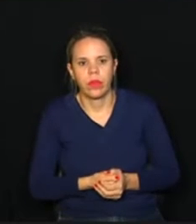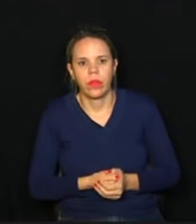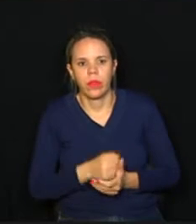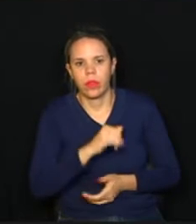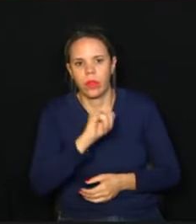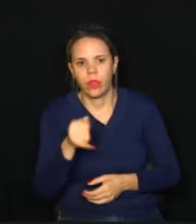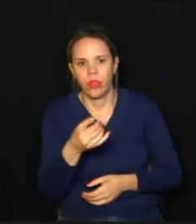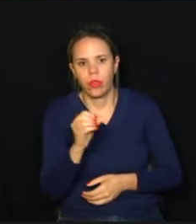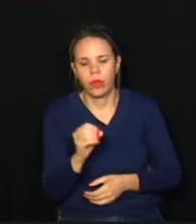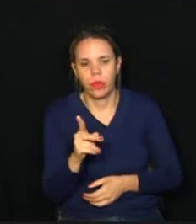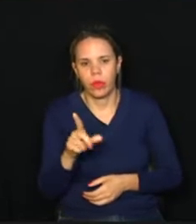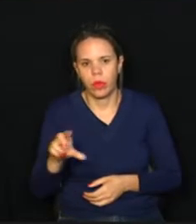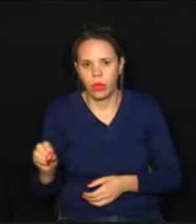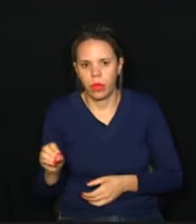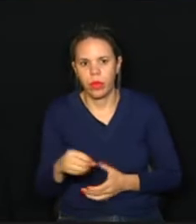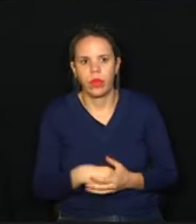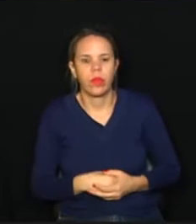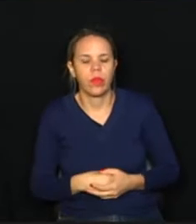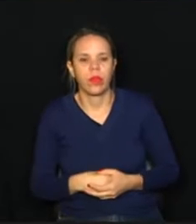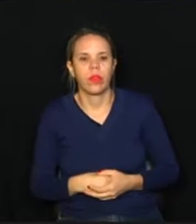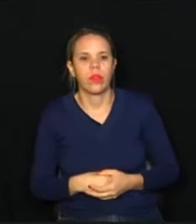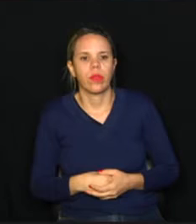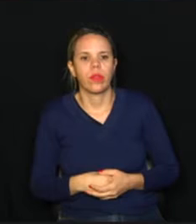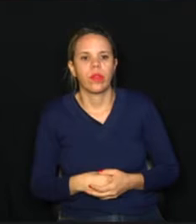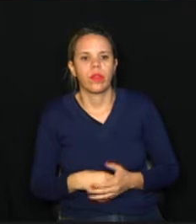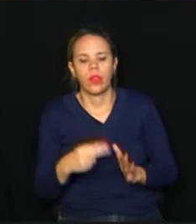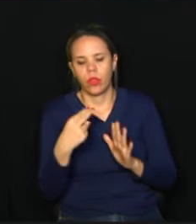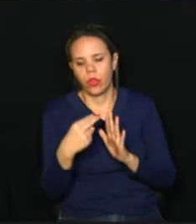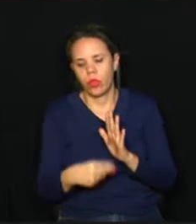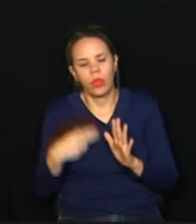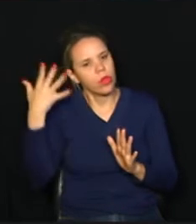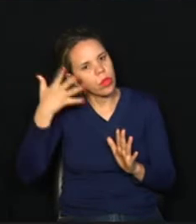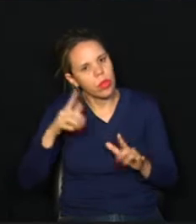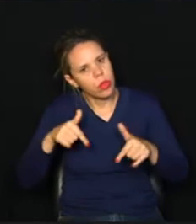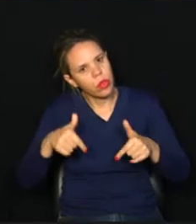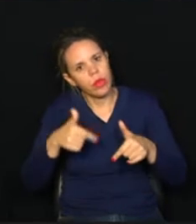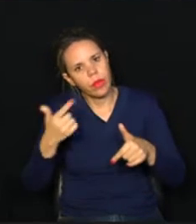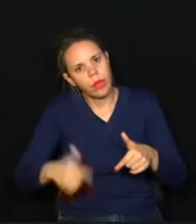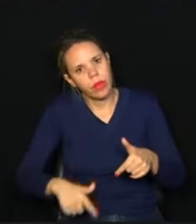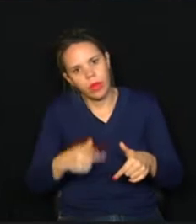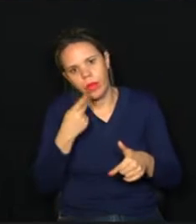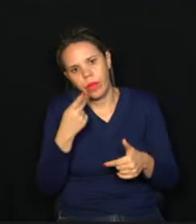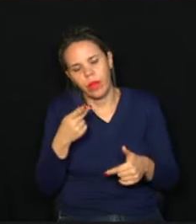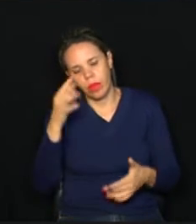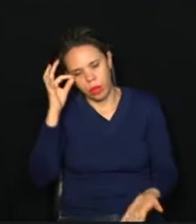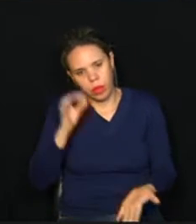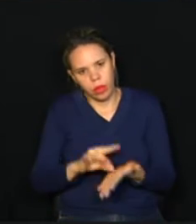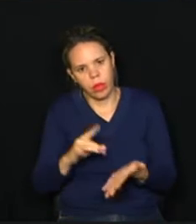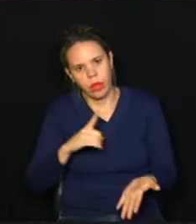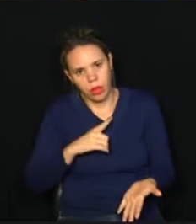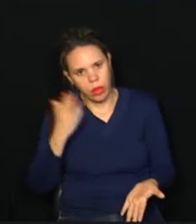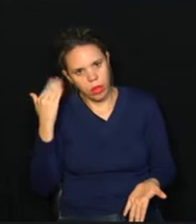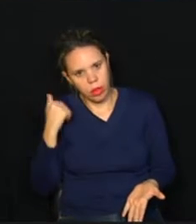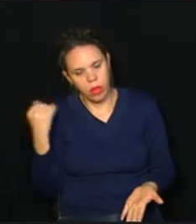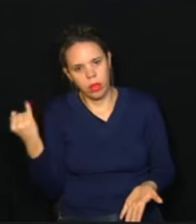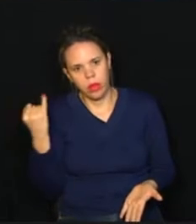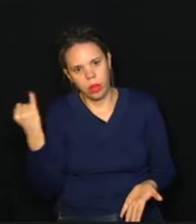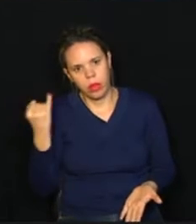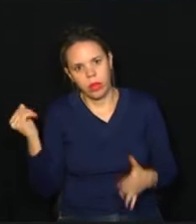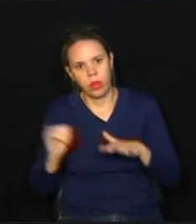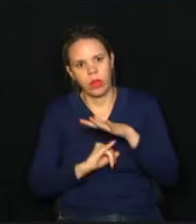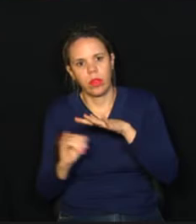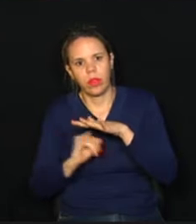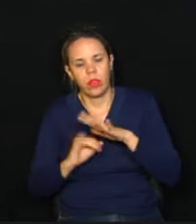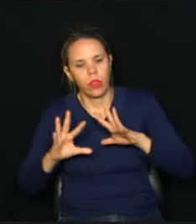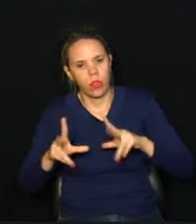Paulo Feijão, do Horácio, do Undino, da Helena, reforçam ainda mais essa convicção que nós temos, né, da importância dos